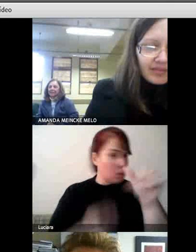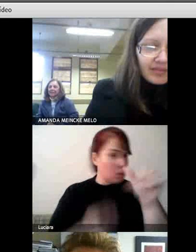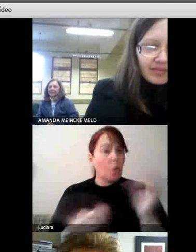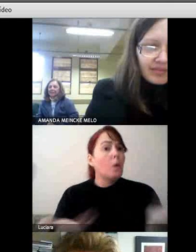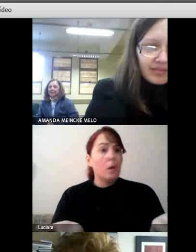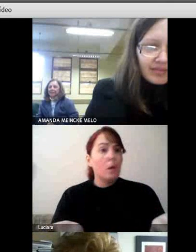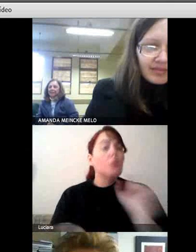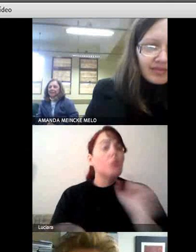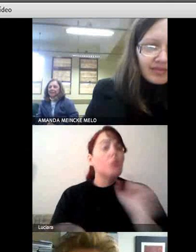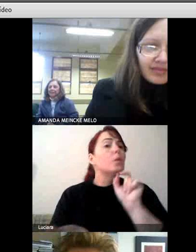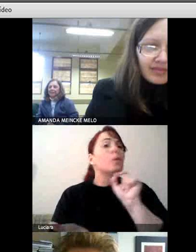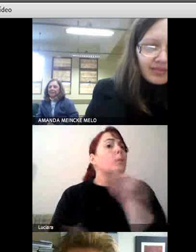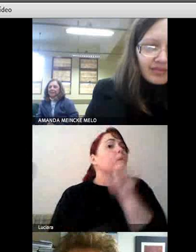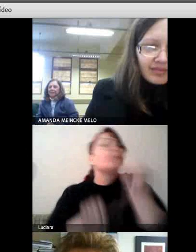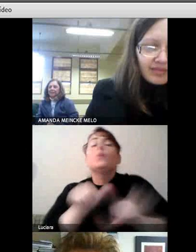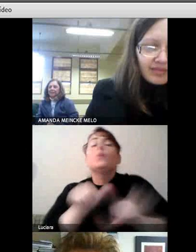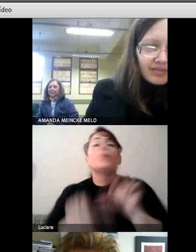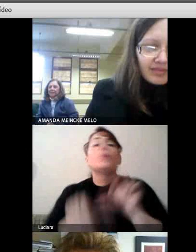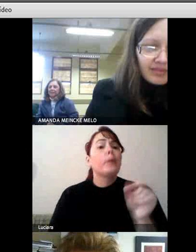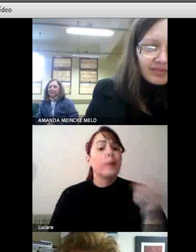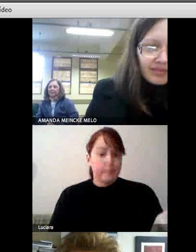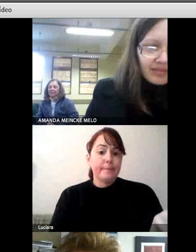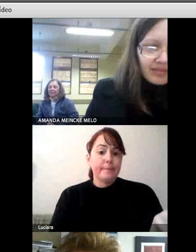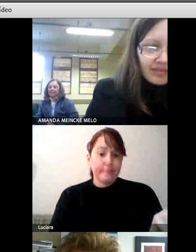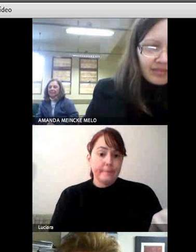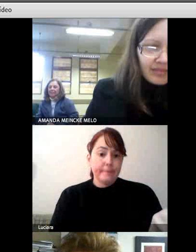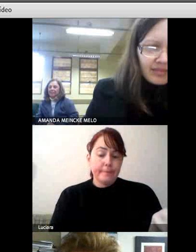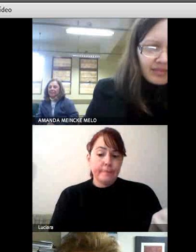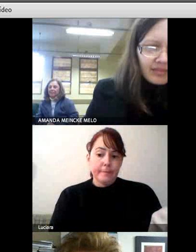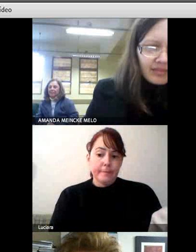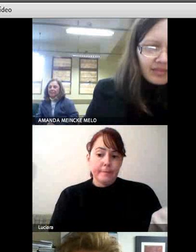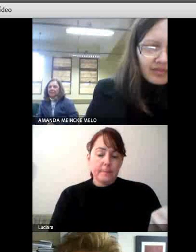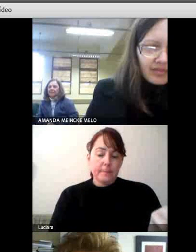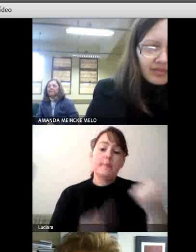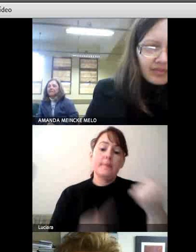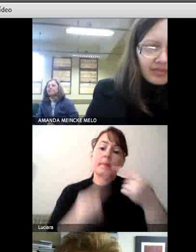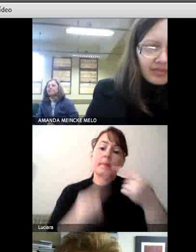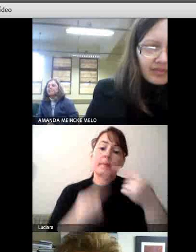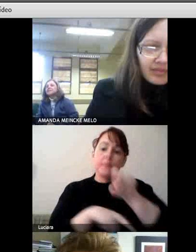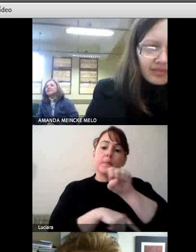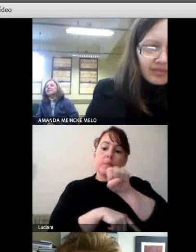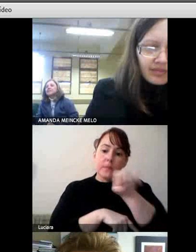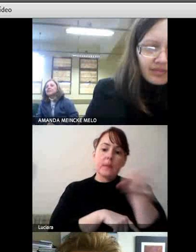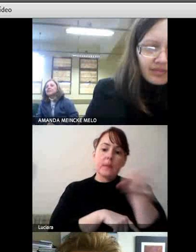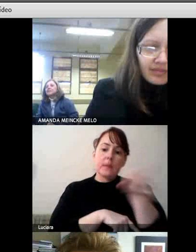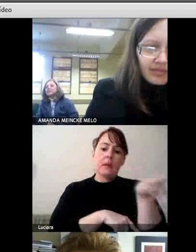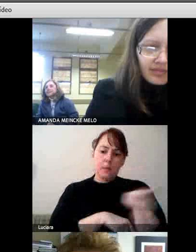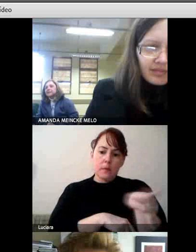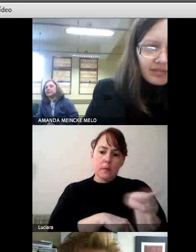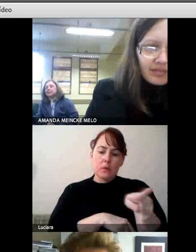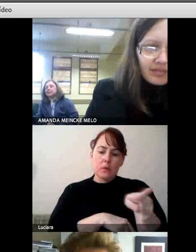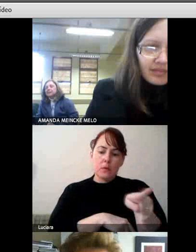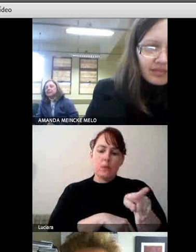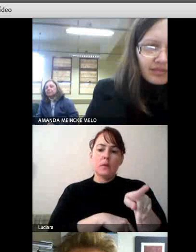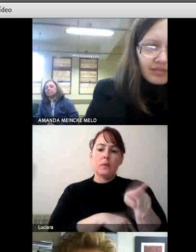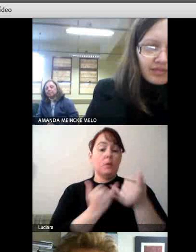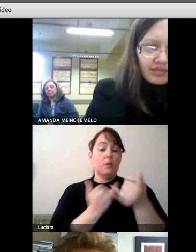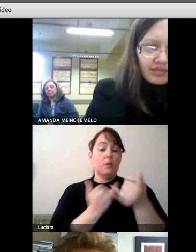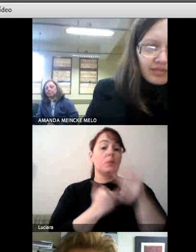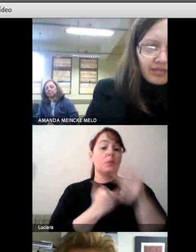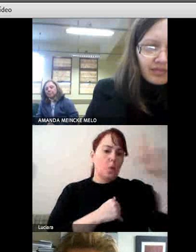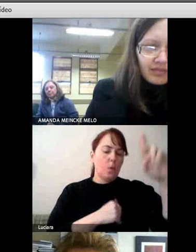visitar as aulas, essa diretora nos levou nas salas de aula. Nós fomos visitar as aulas e as crianças estavam todas assim,